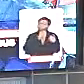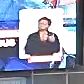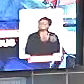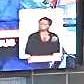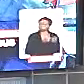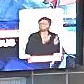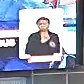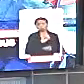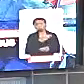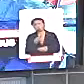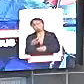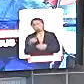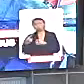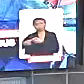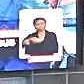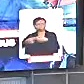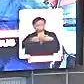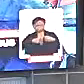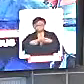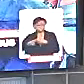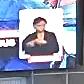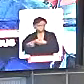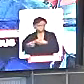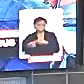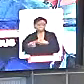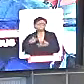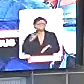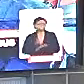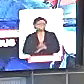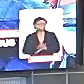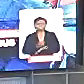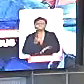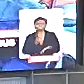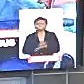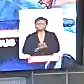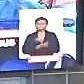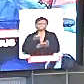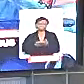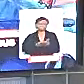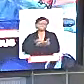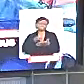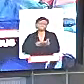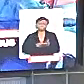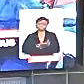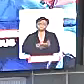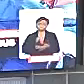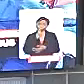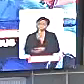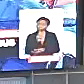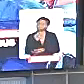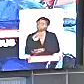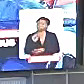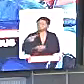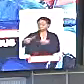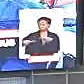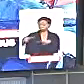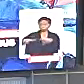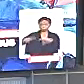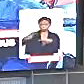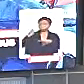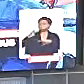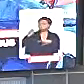ela Urbana e dizer que a política ela tem que casar com